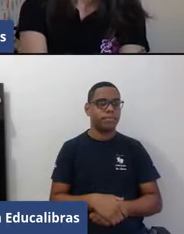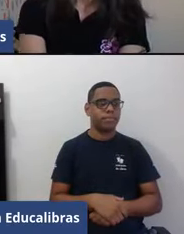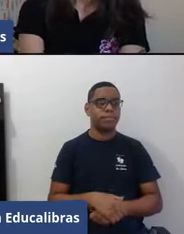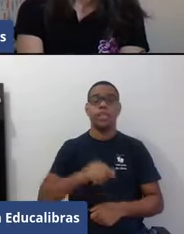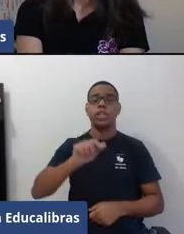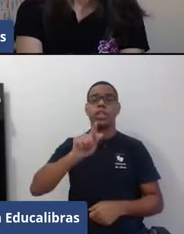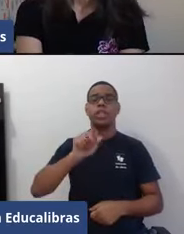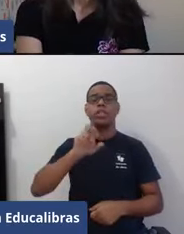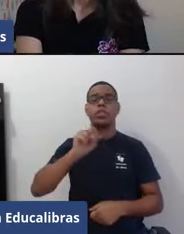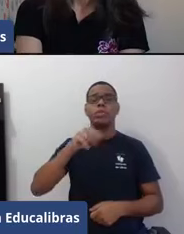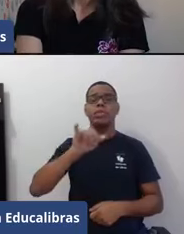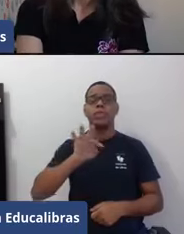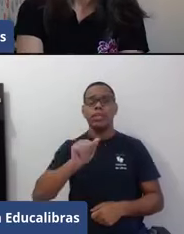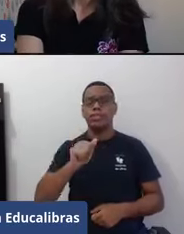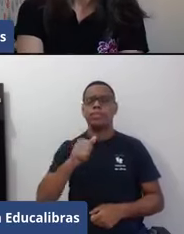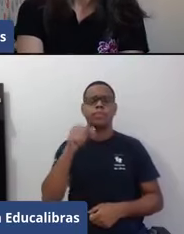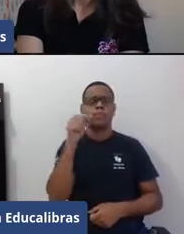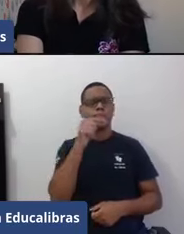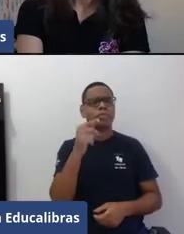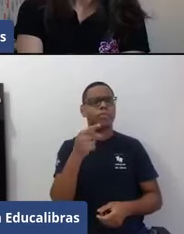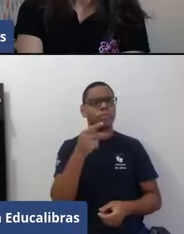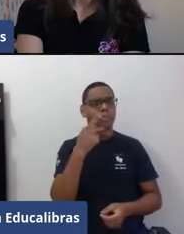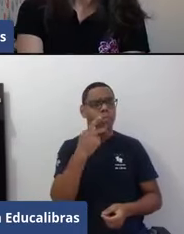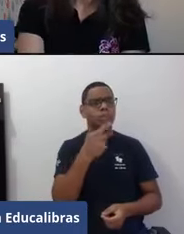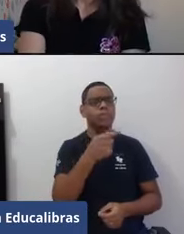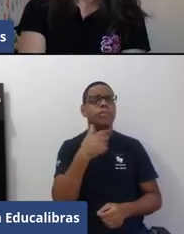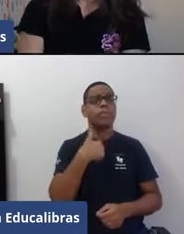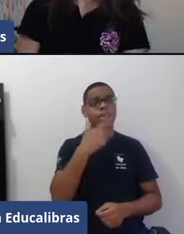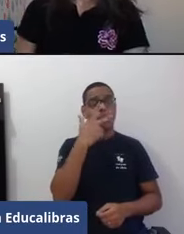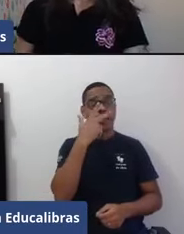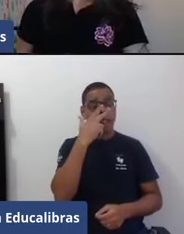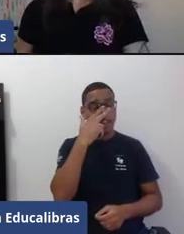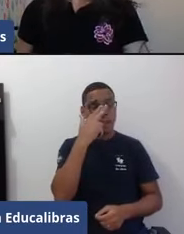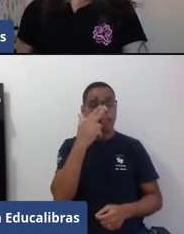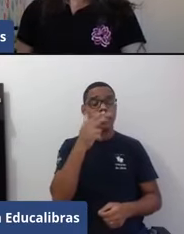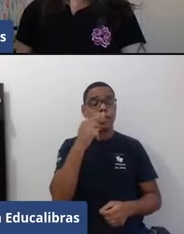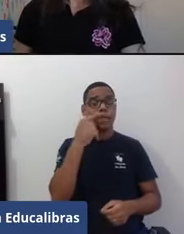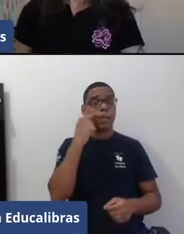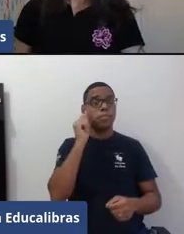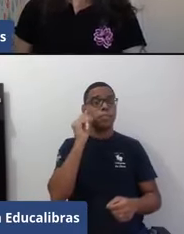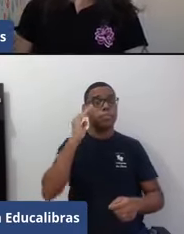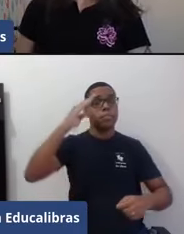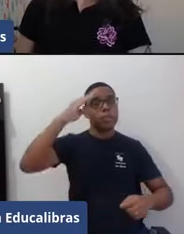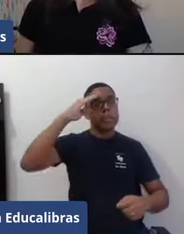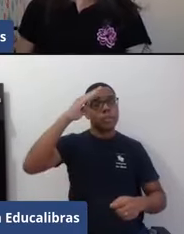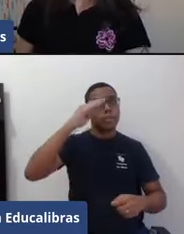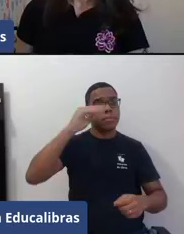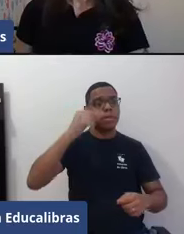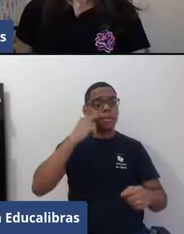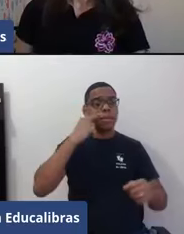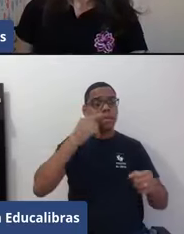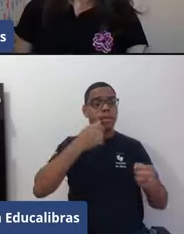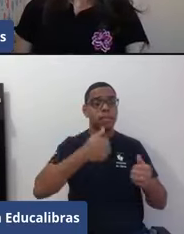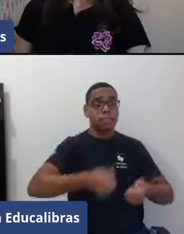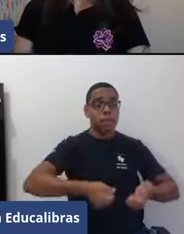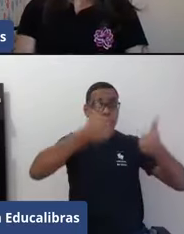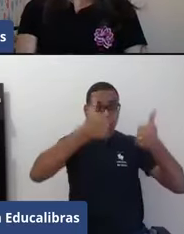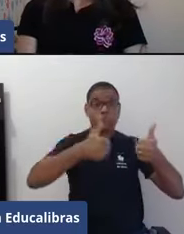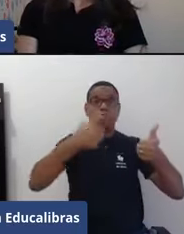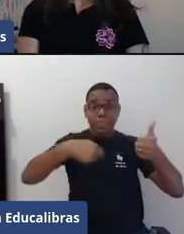melhorar e o que você acha que são os principais pontos que não melhoraram e que, né,